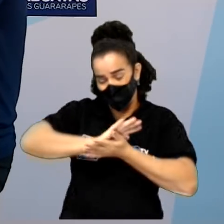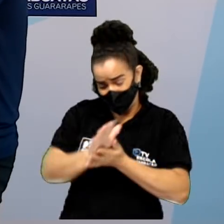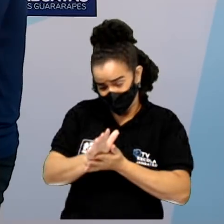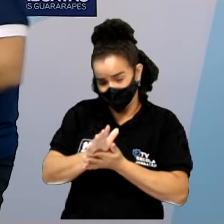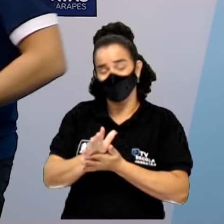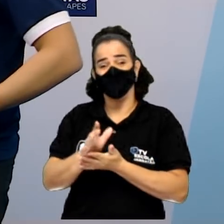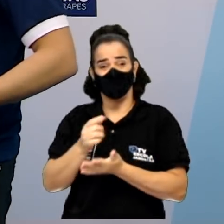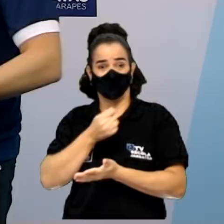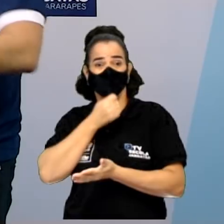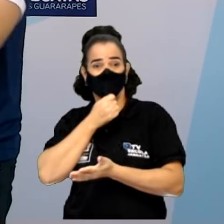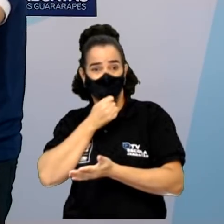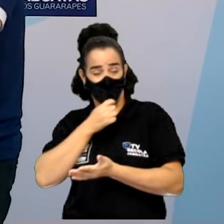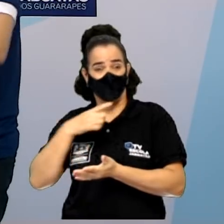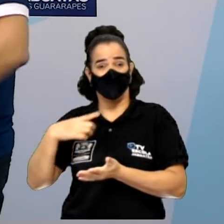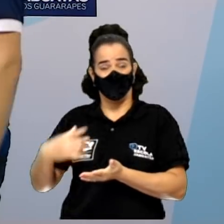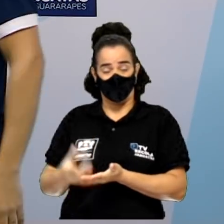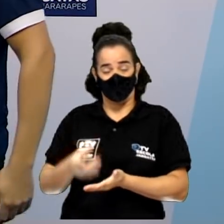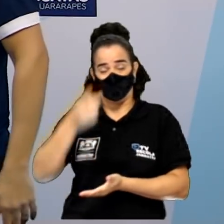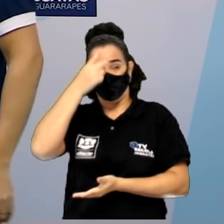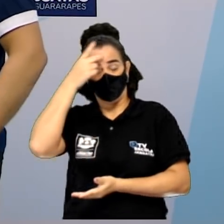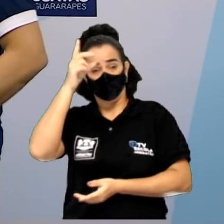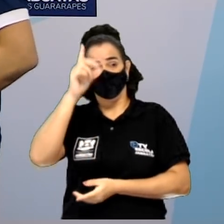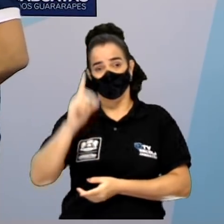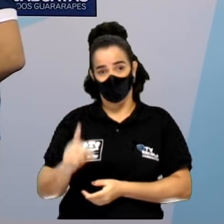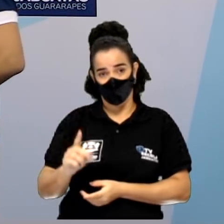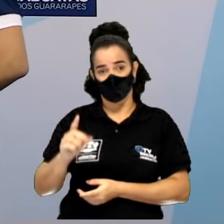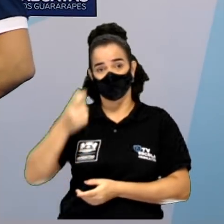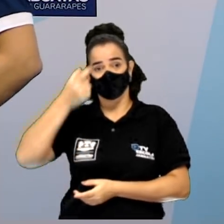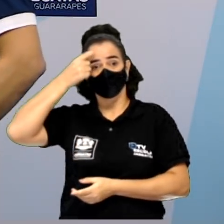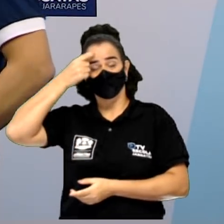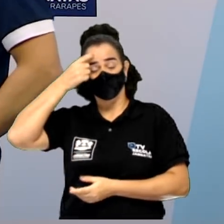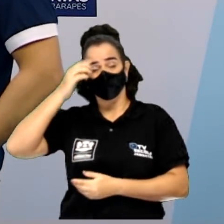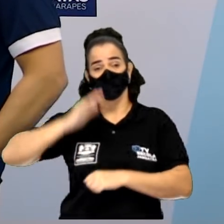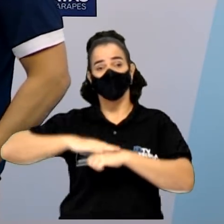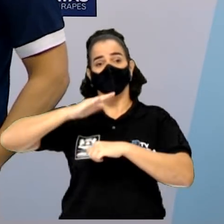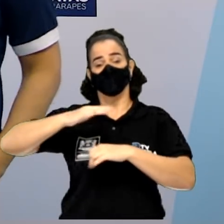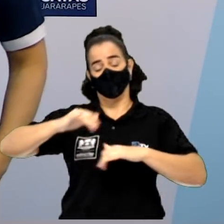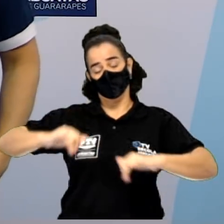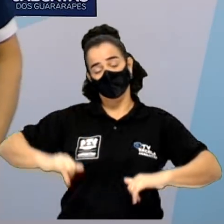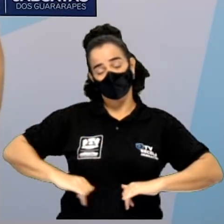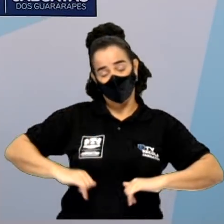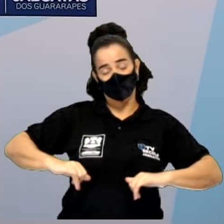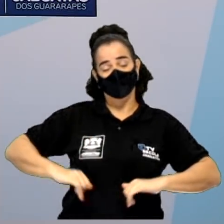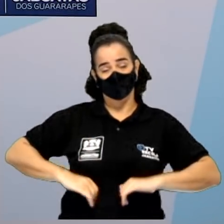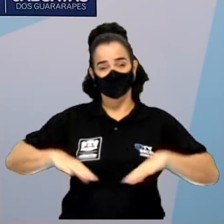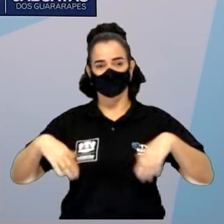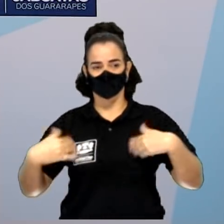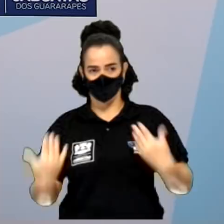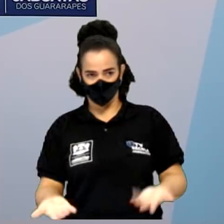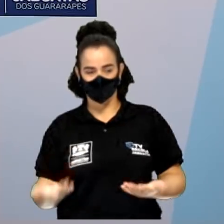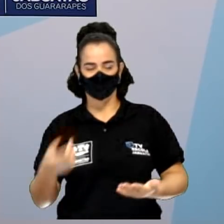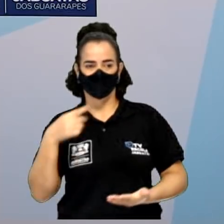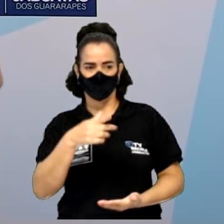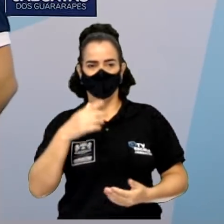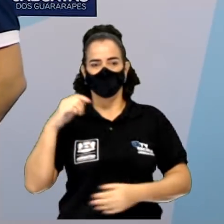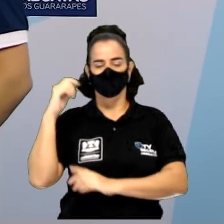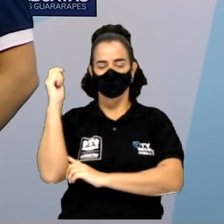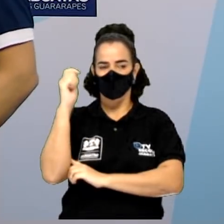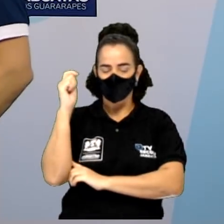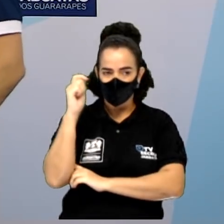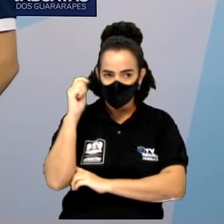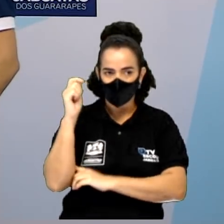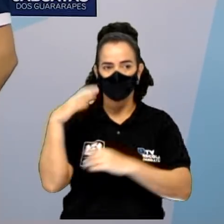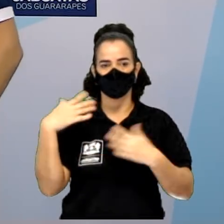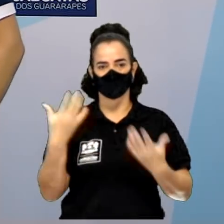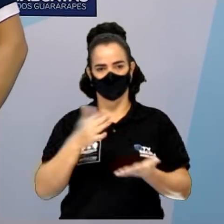ainda os deficientes mentais são os que mais sofrem, tá? Então ele faz aí ele dá uma ideia da gravidade do preconceito. Nossa resposta aí é